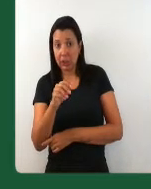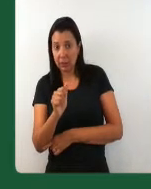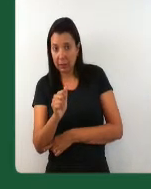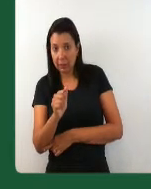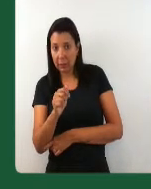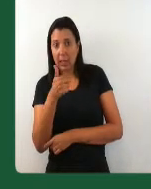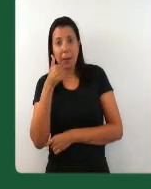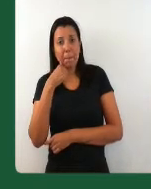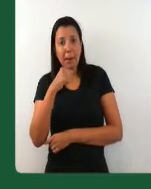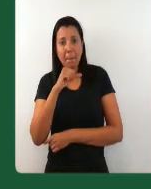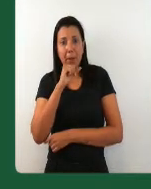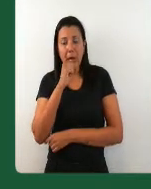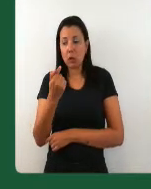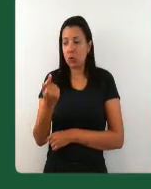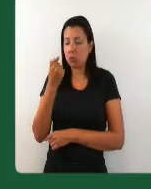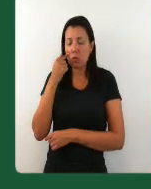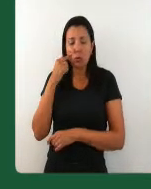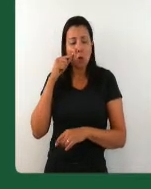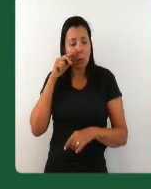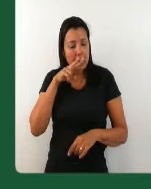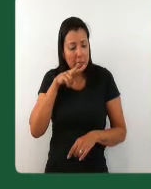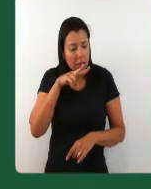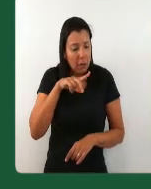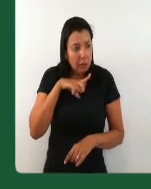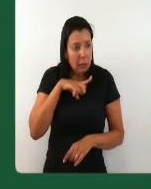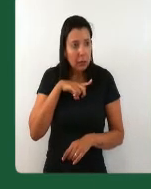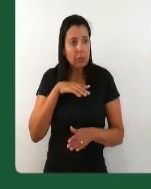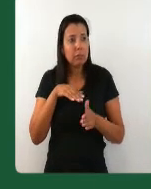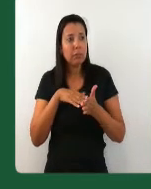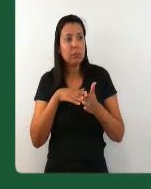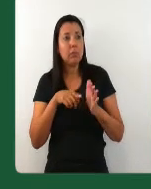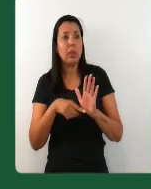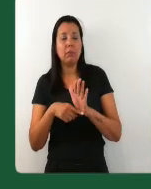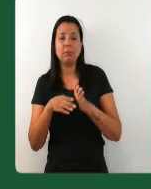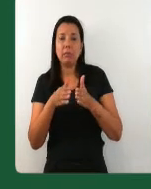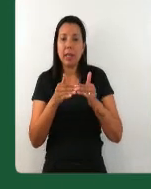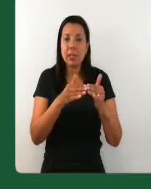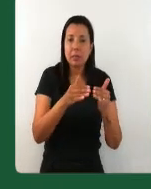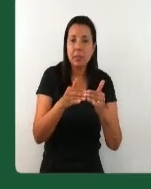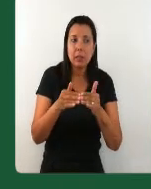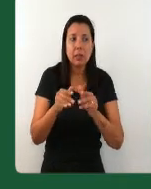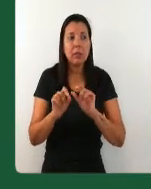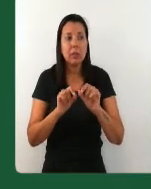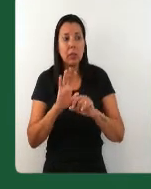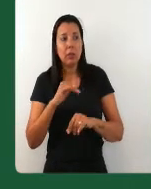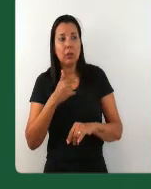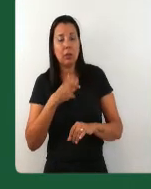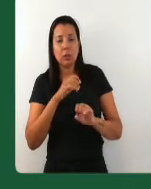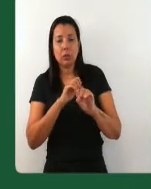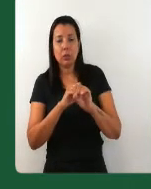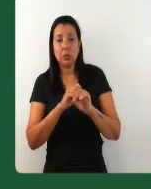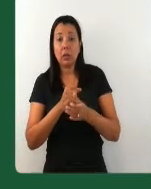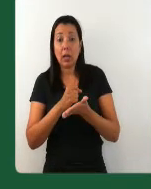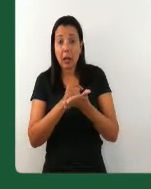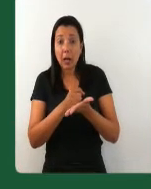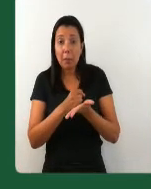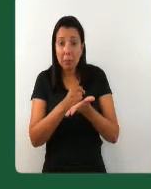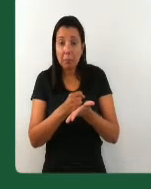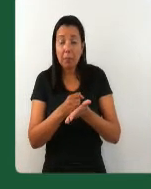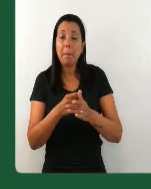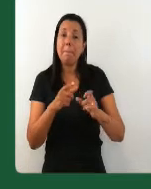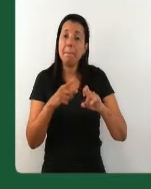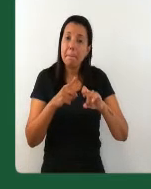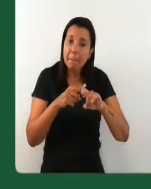no fundo, observando o atendimento. O que é a nossa assistência? Atendimento